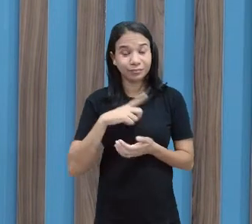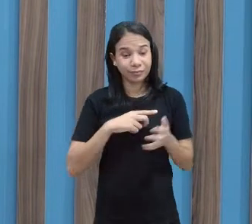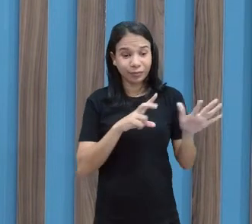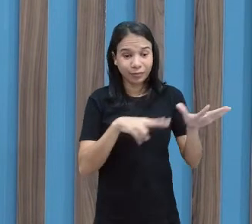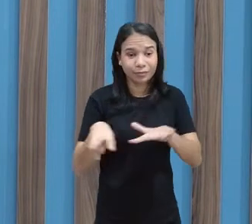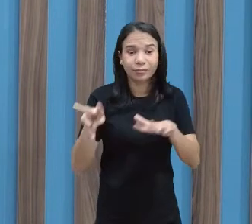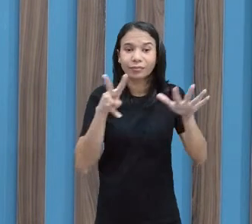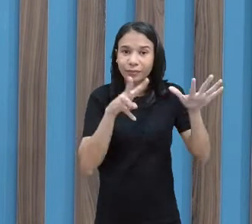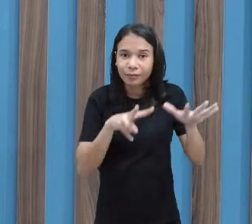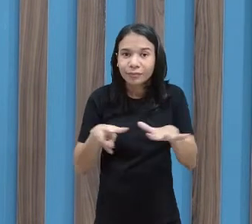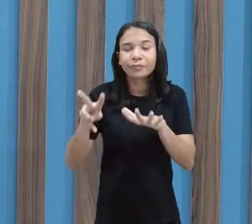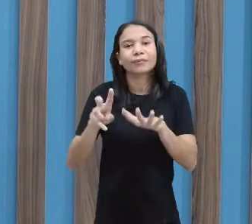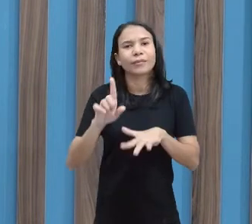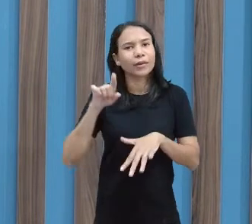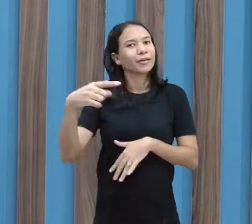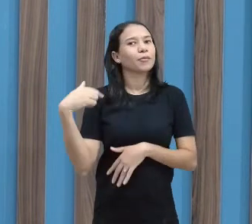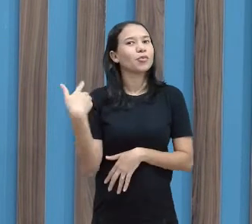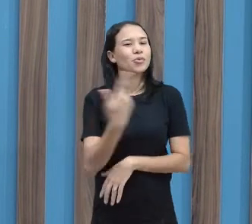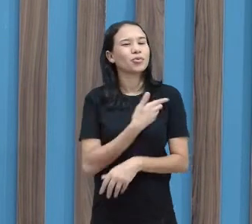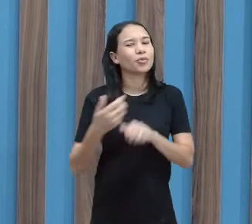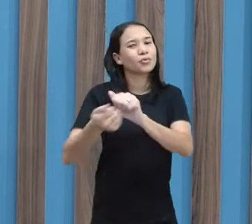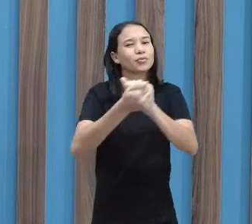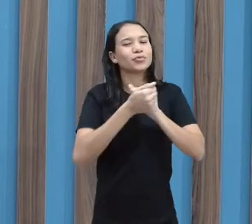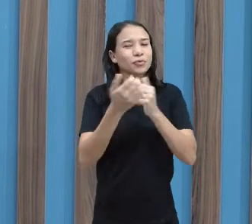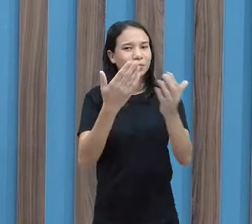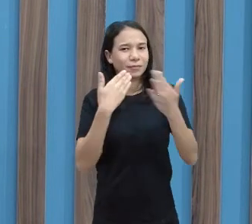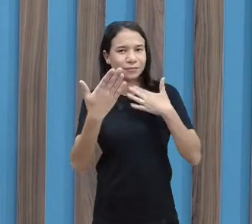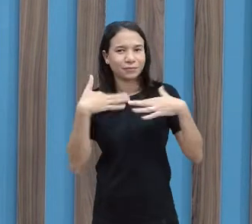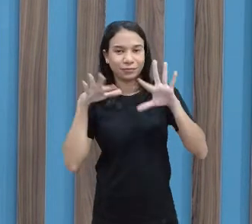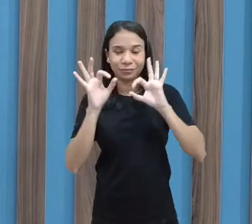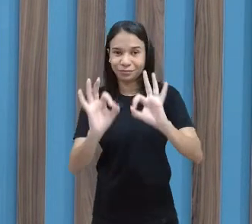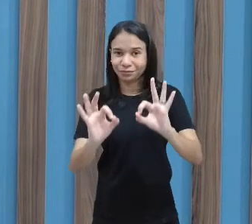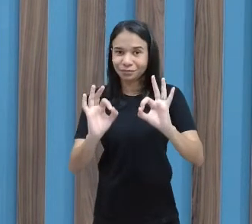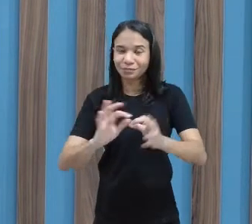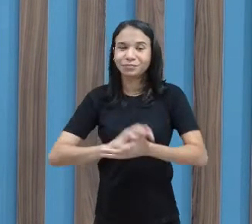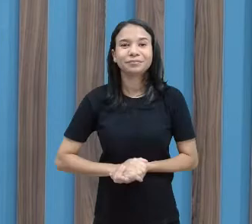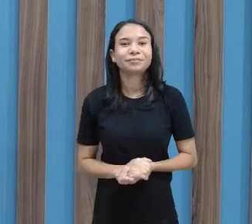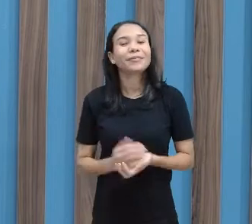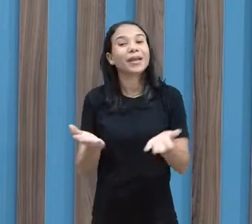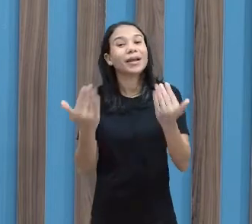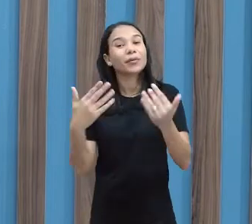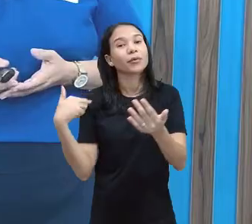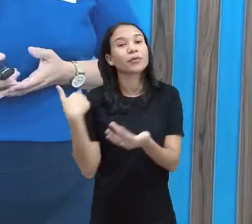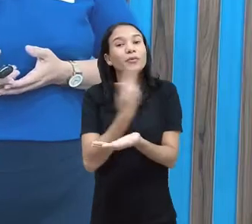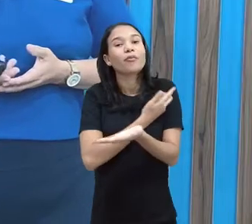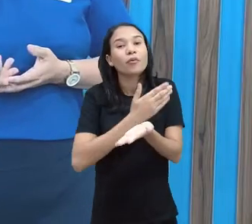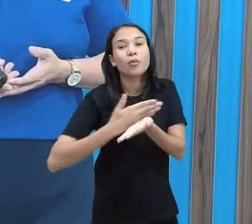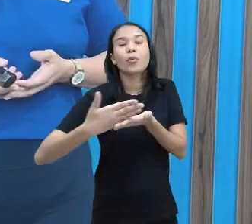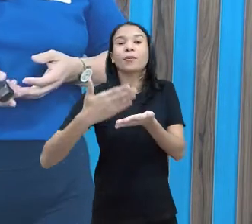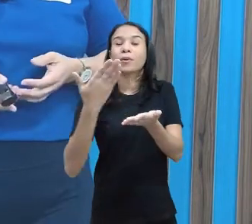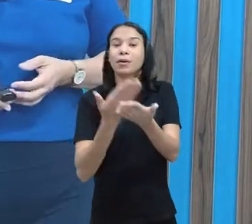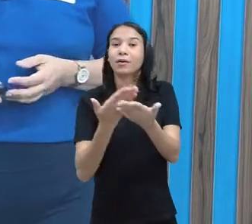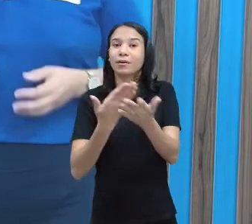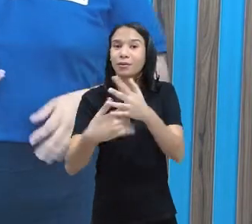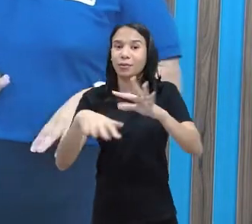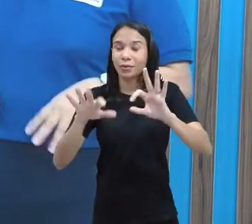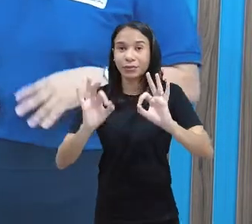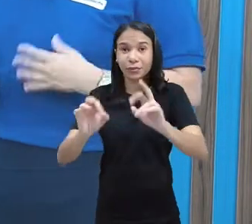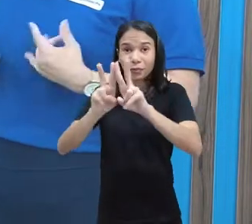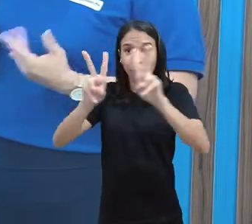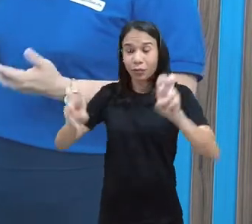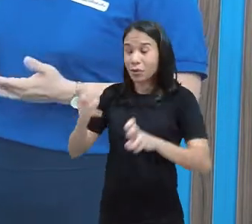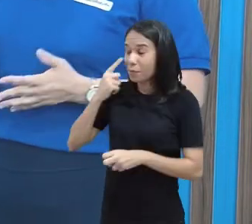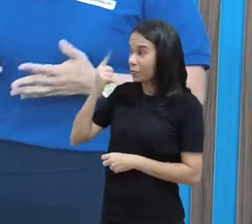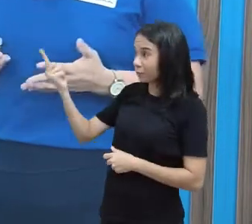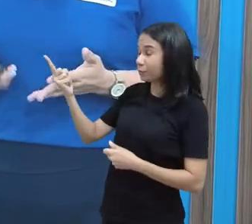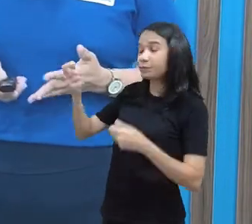primeiras semanas. Breve estaremos aqui conversando. Pois é. Vamos começar a nossa aula, né? O tema da gente